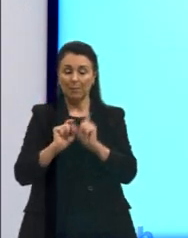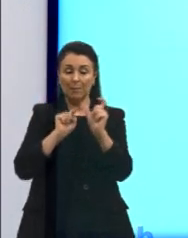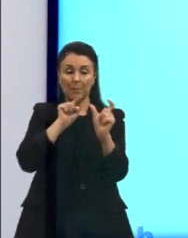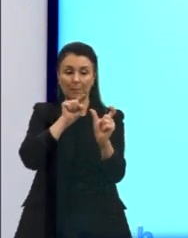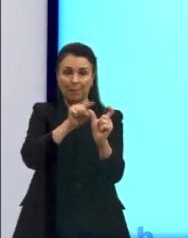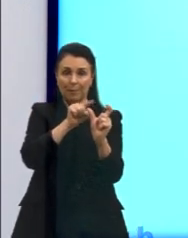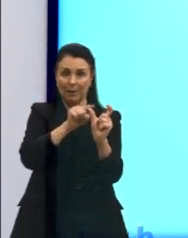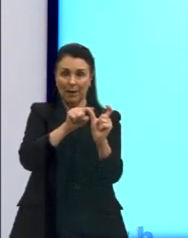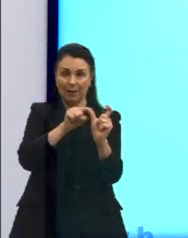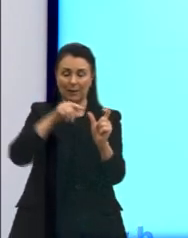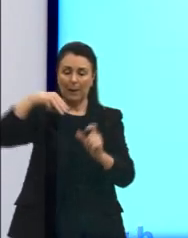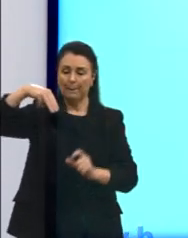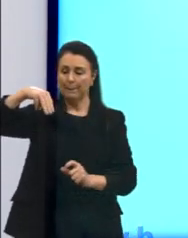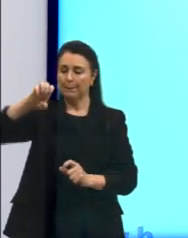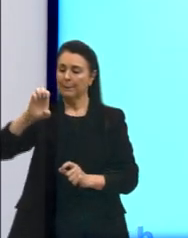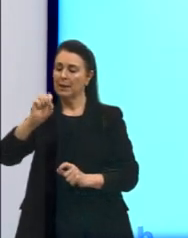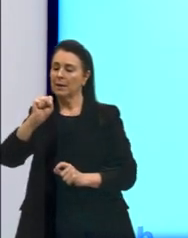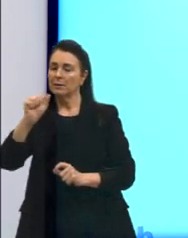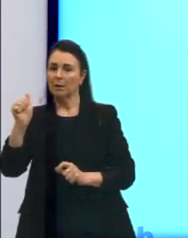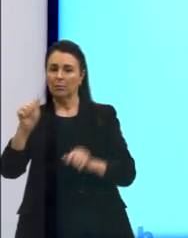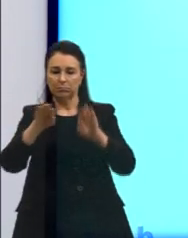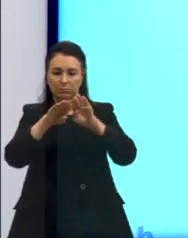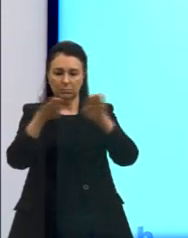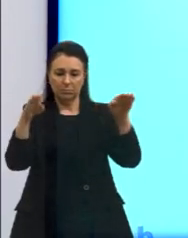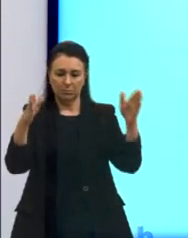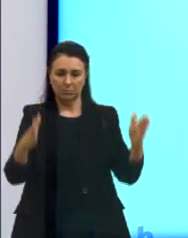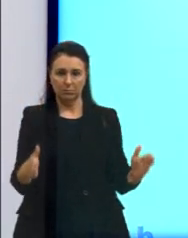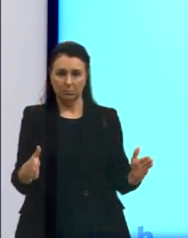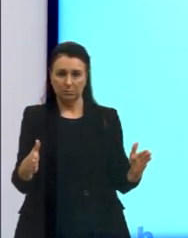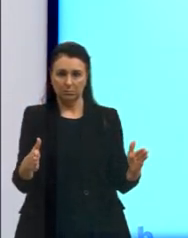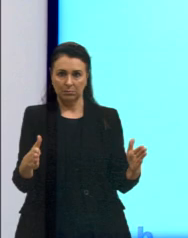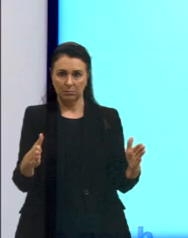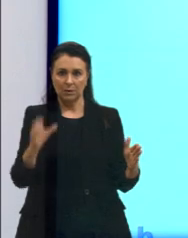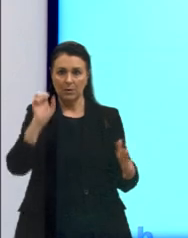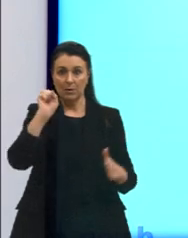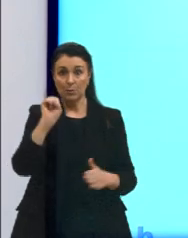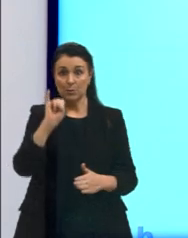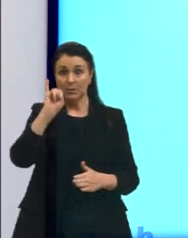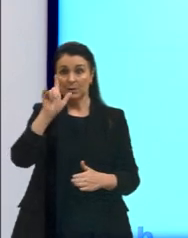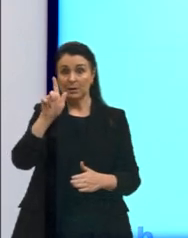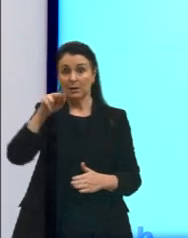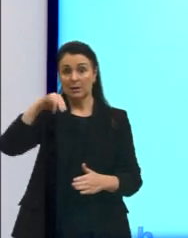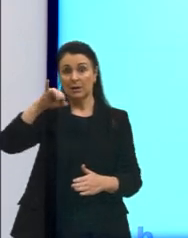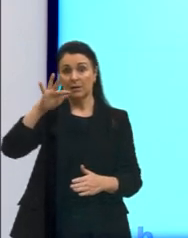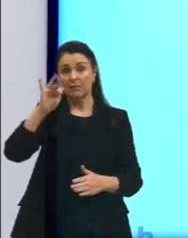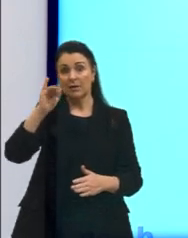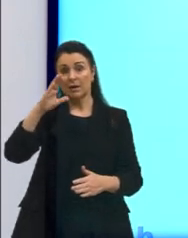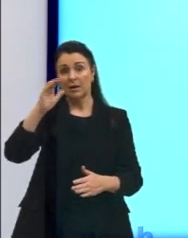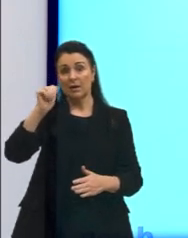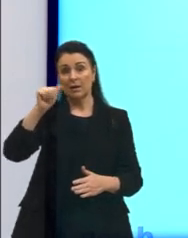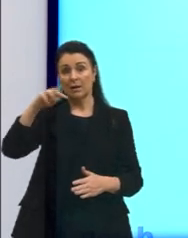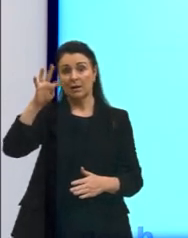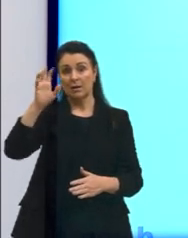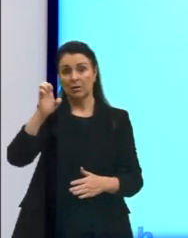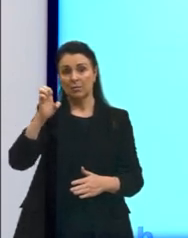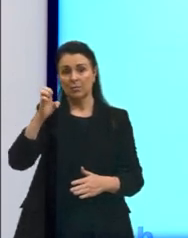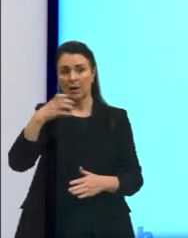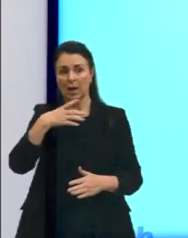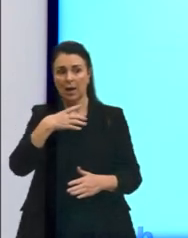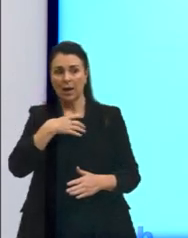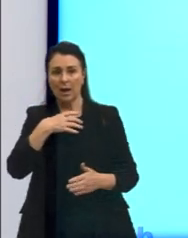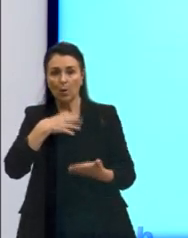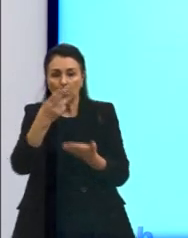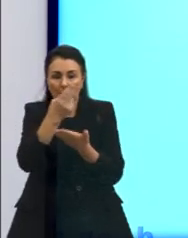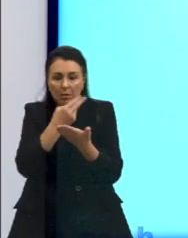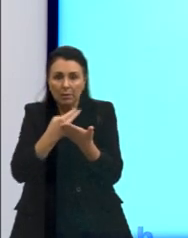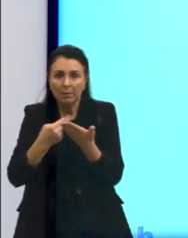palavra mesa o significante é a forma gráfica e o